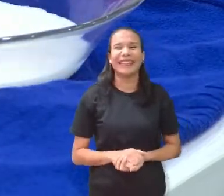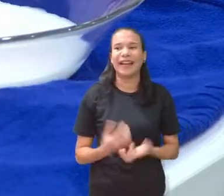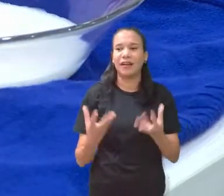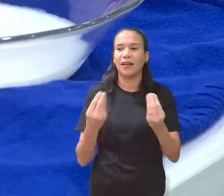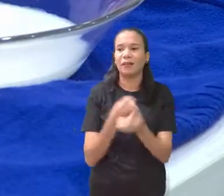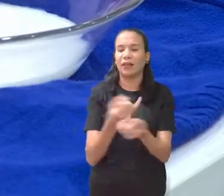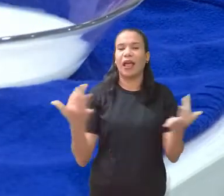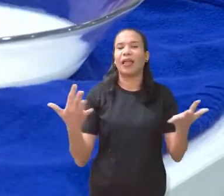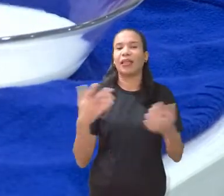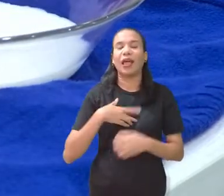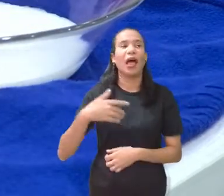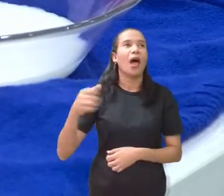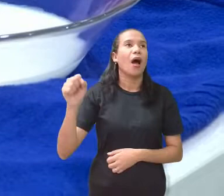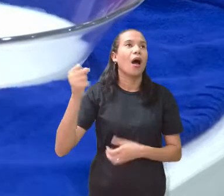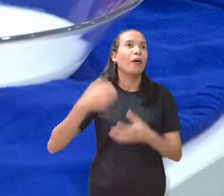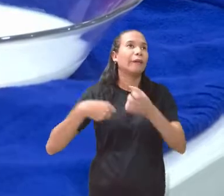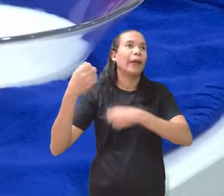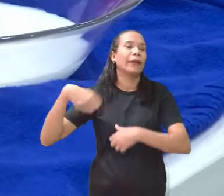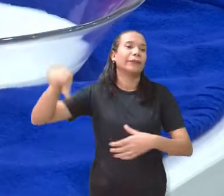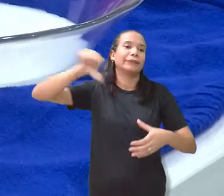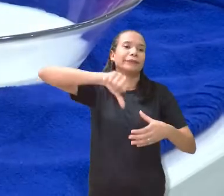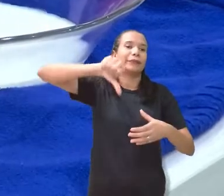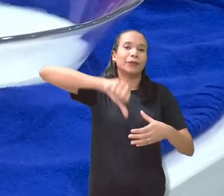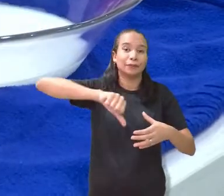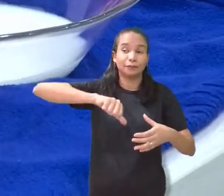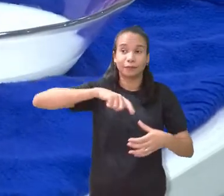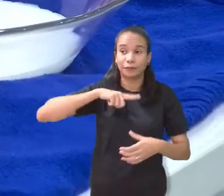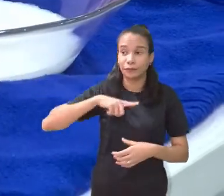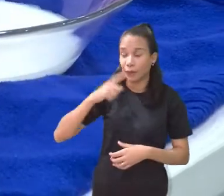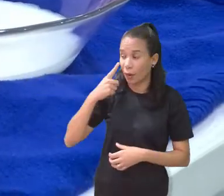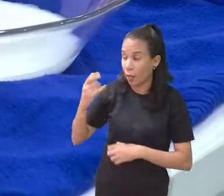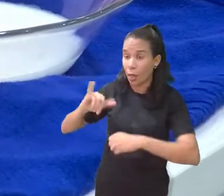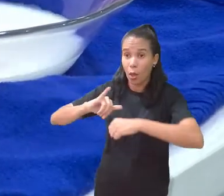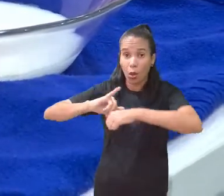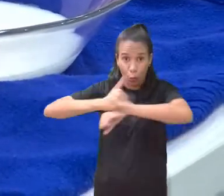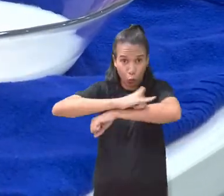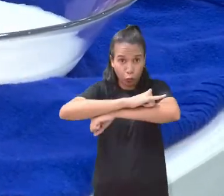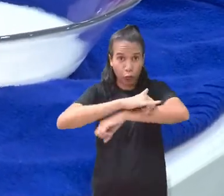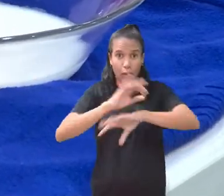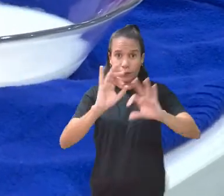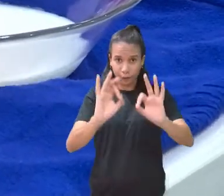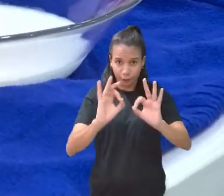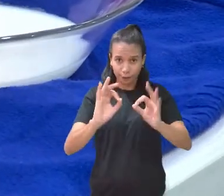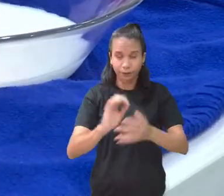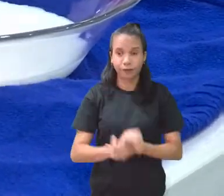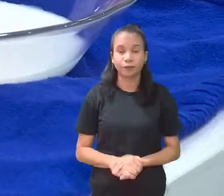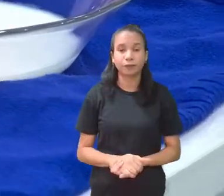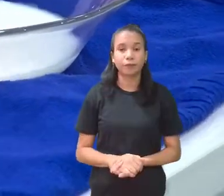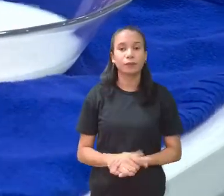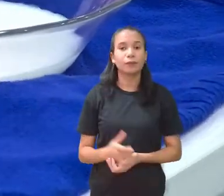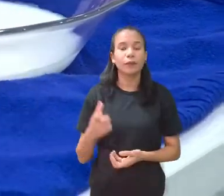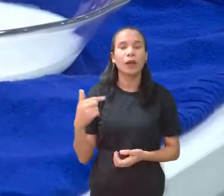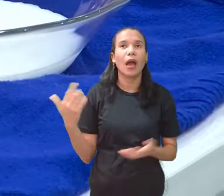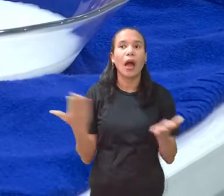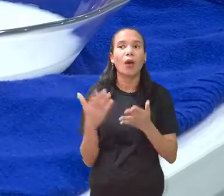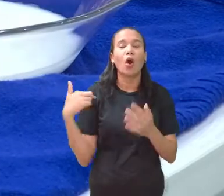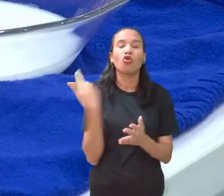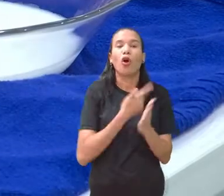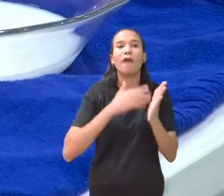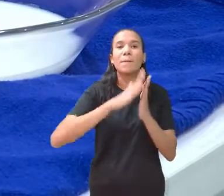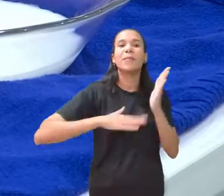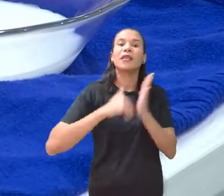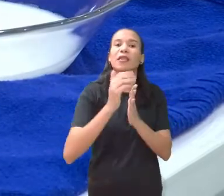professora? Vamos jogar logo. Então, no leite tem gordura. E aí, vamos pintar